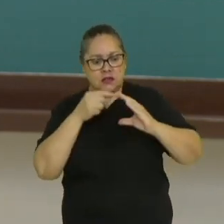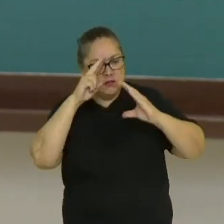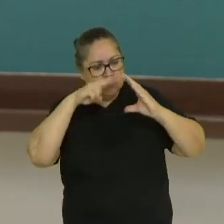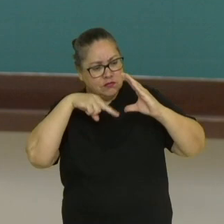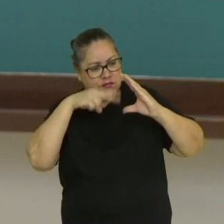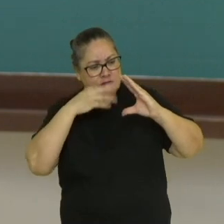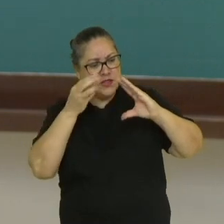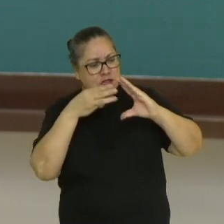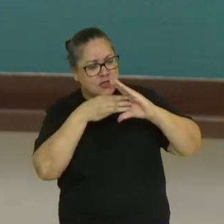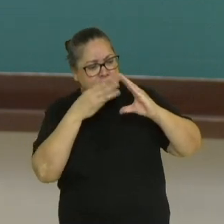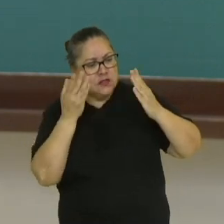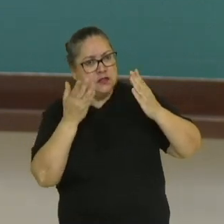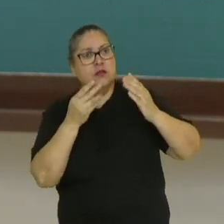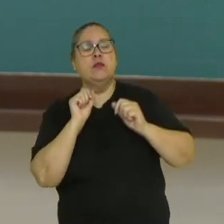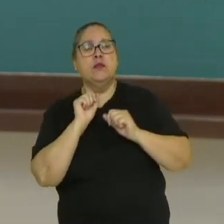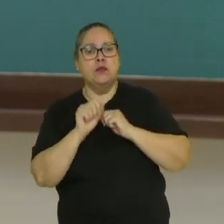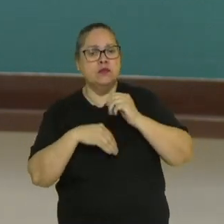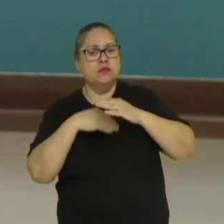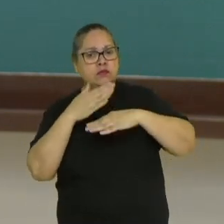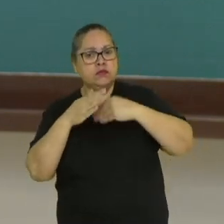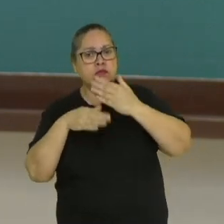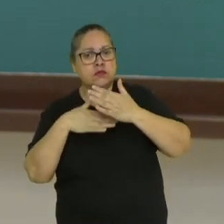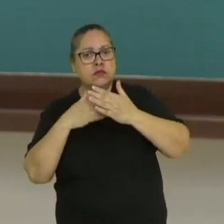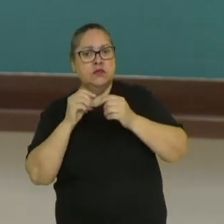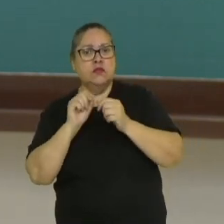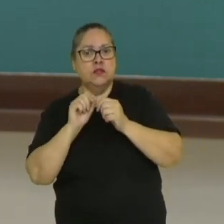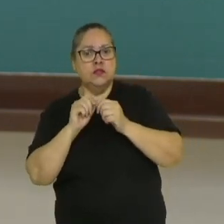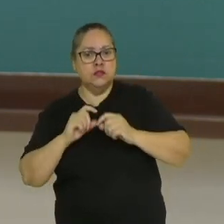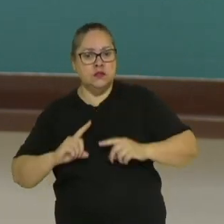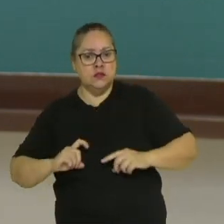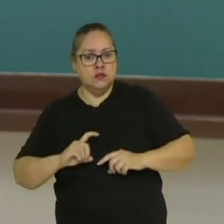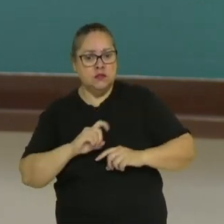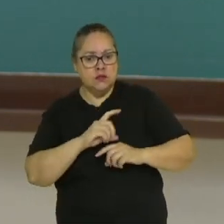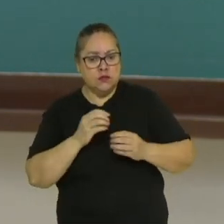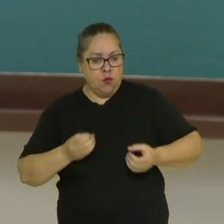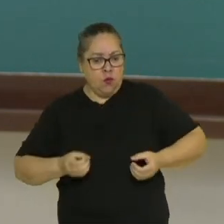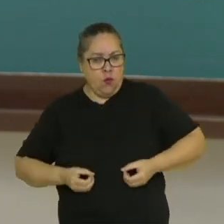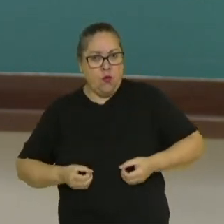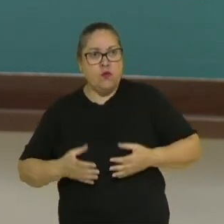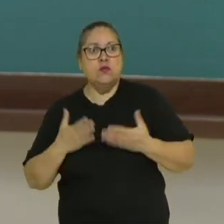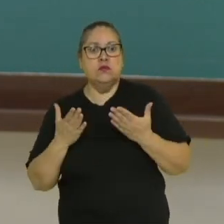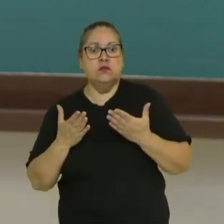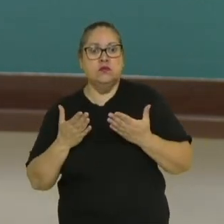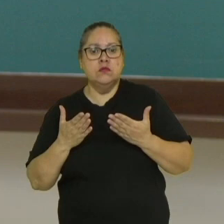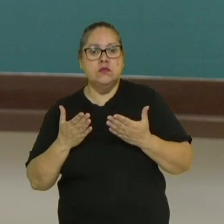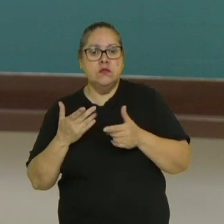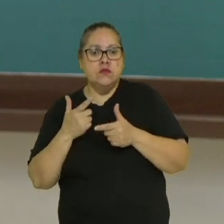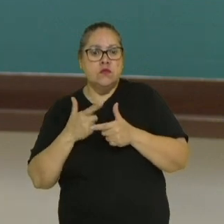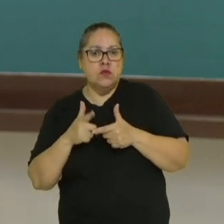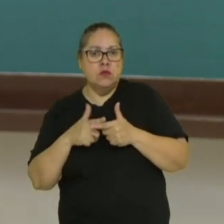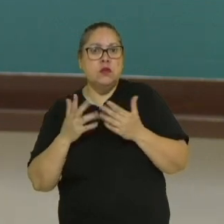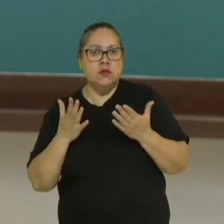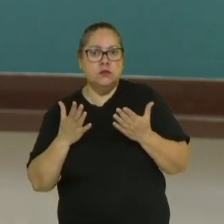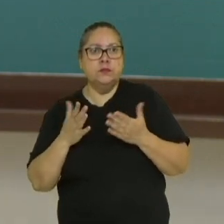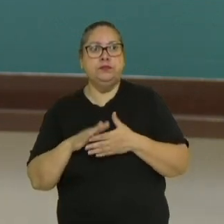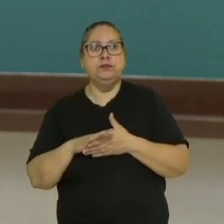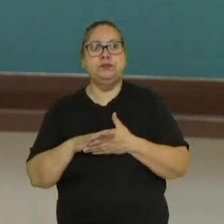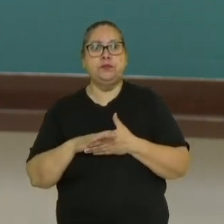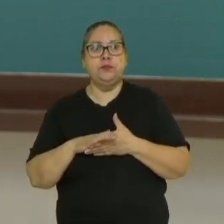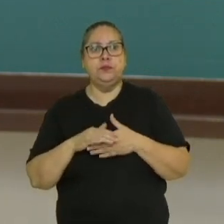por exemplo, podem produzir espermatozoides ou óvulos com defeitos genéticos, né?